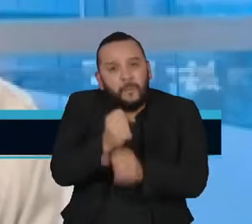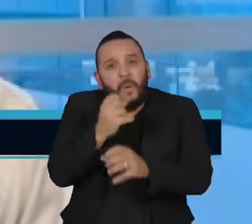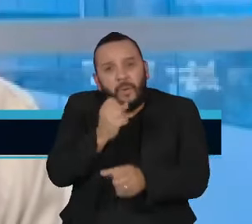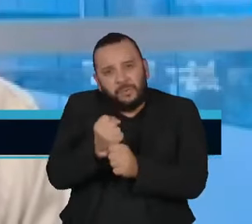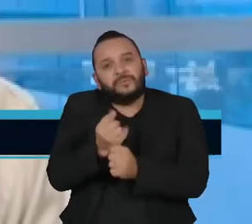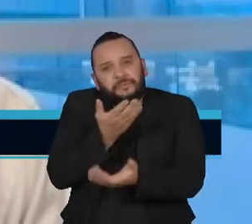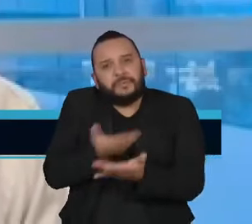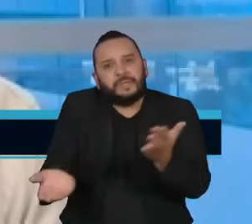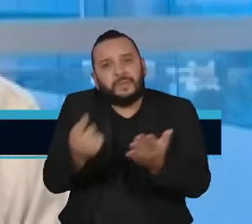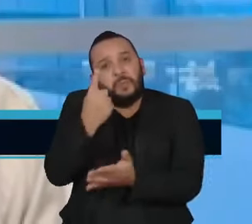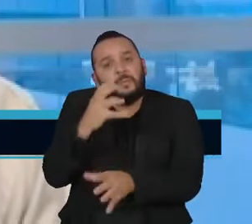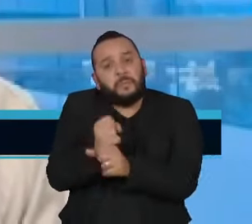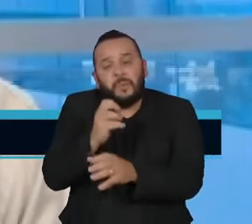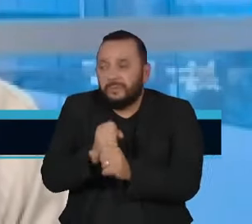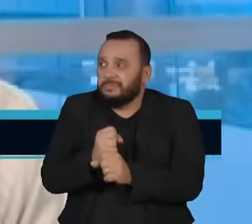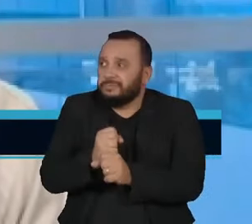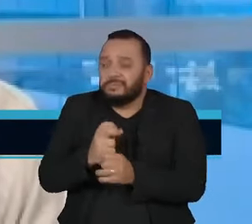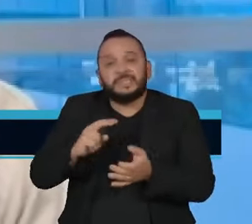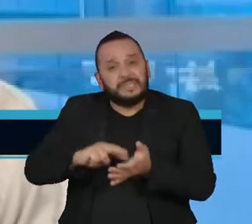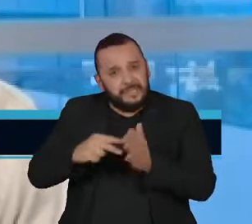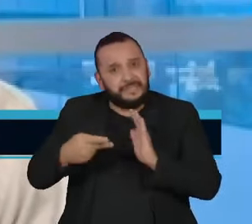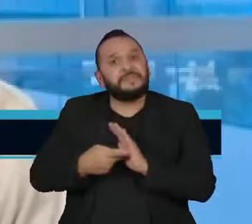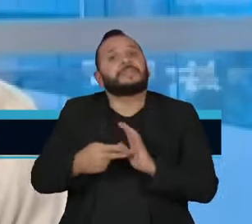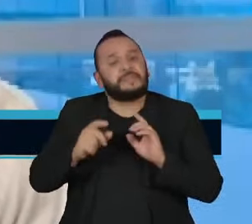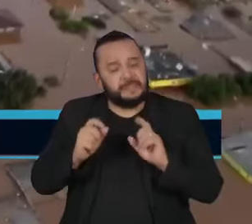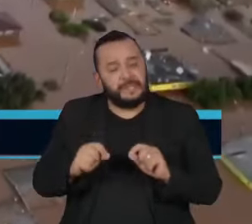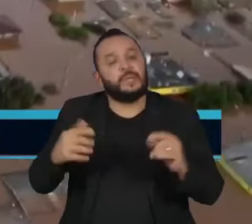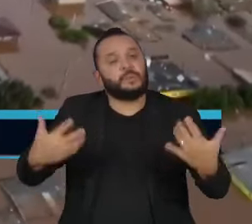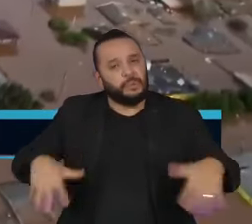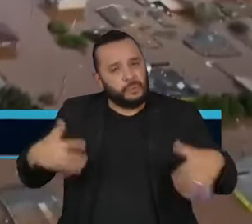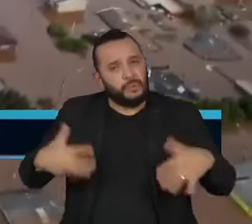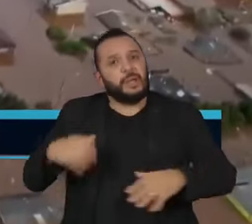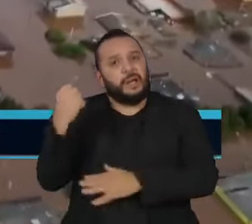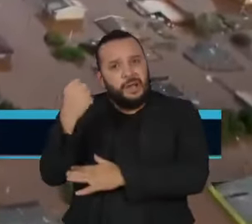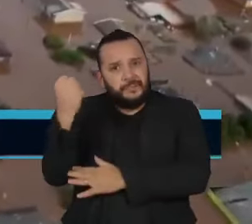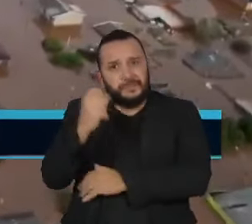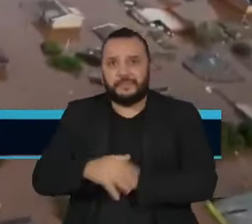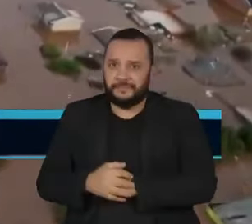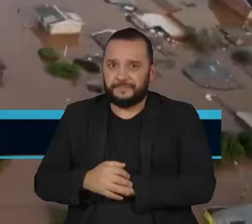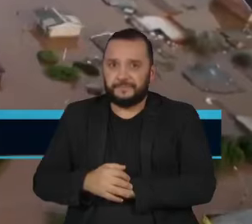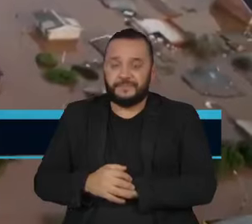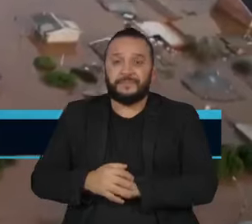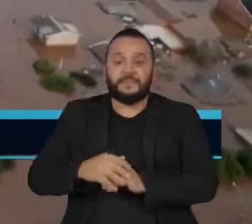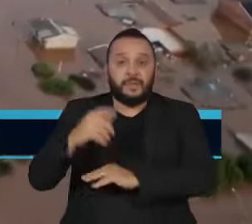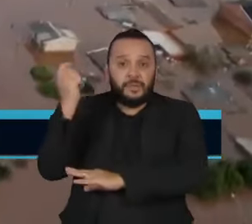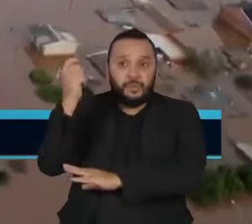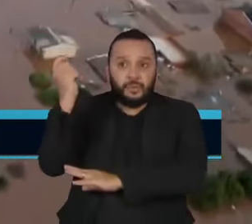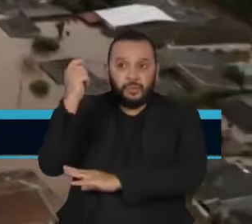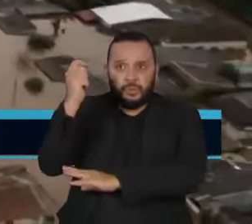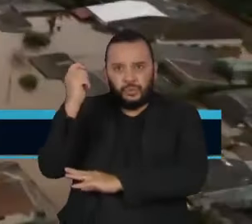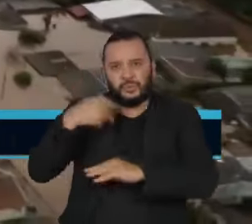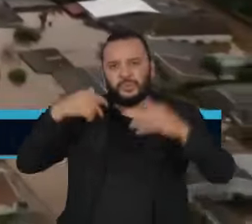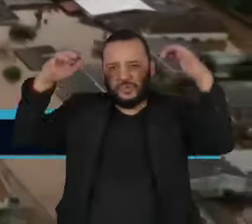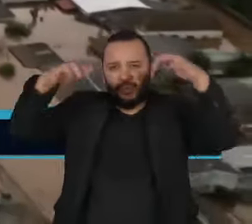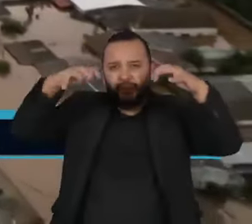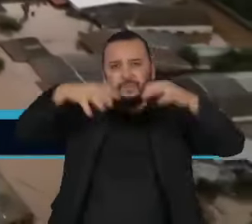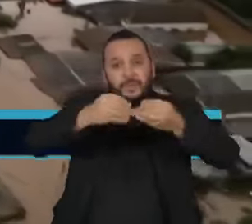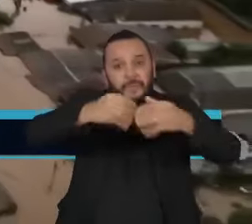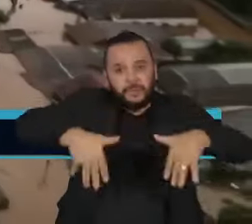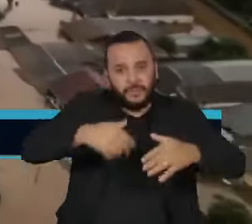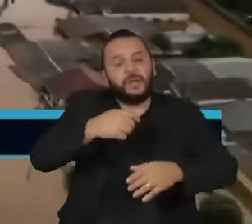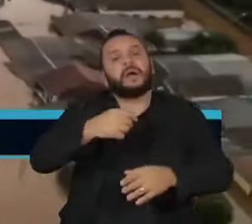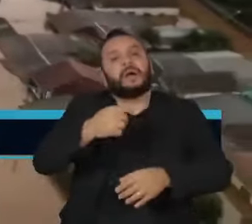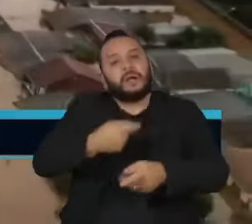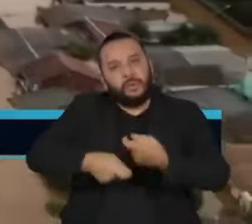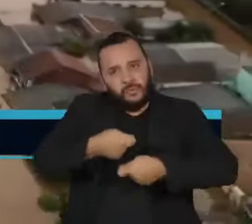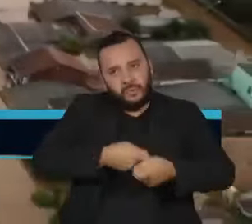de crescimento é um impacto bastante relativo. A tragédia no Sul deve impactar a economia também no ano que vem, mas